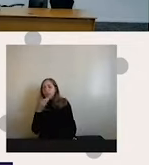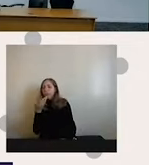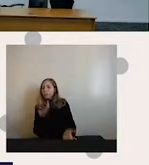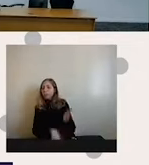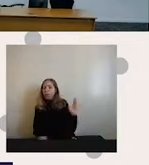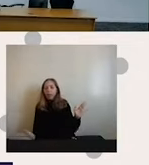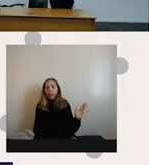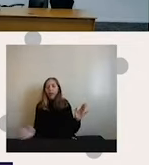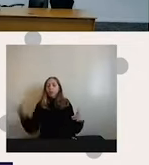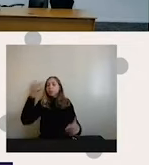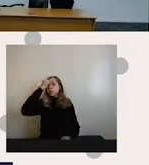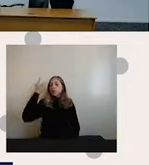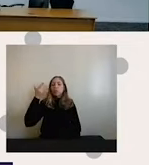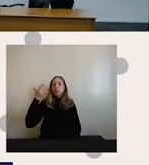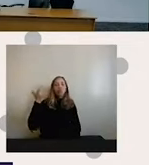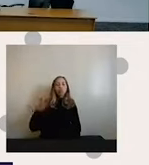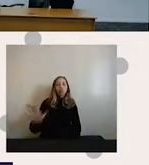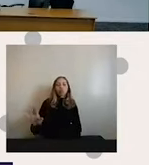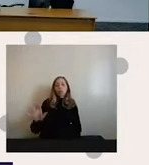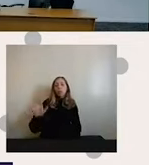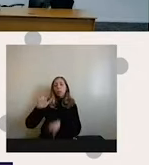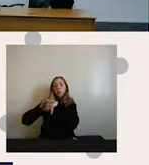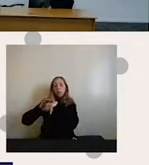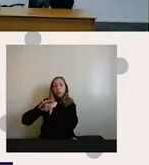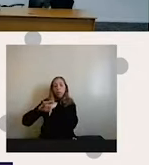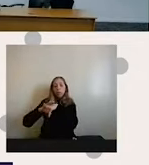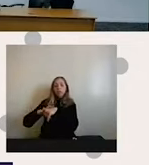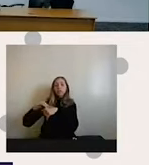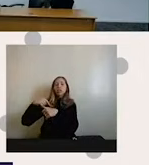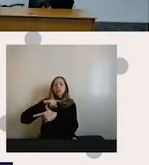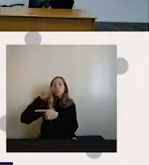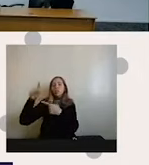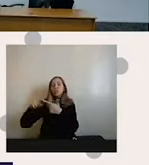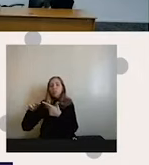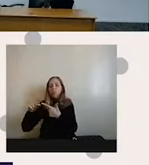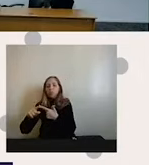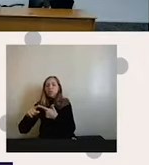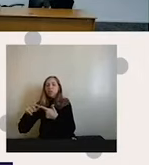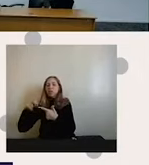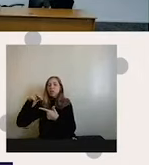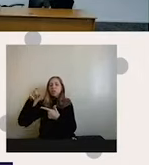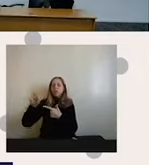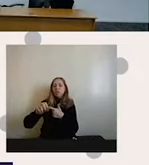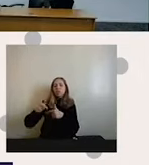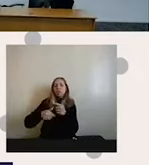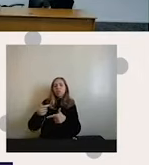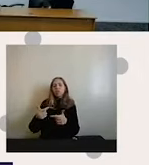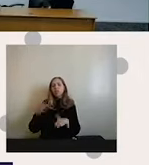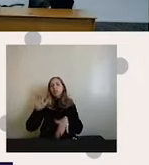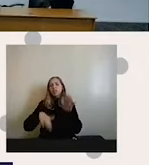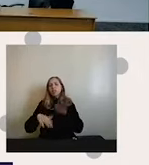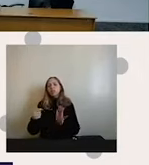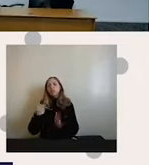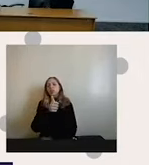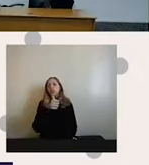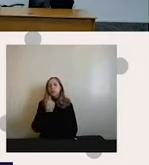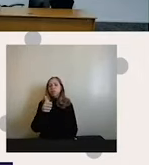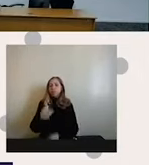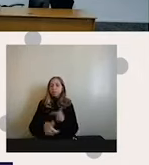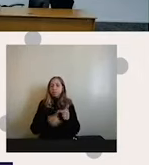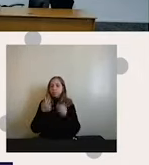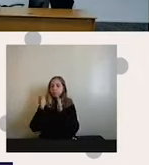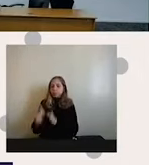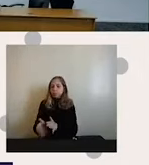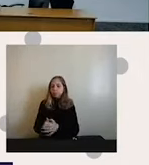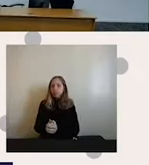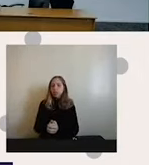em primeiro lugar e depois o nexo com o trabalho, falando, às vezes, do próprio trabalhador. A comunidade